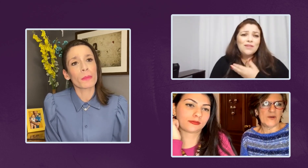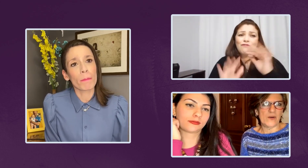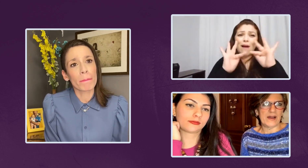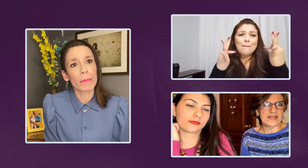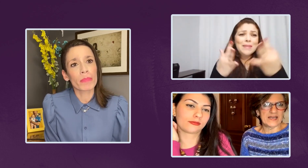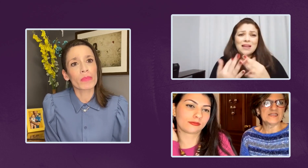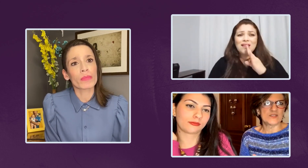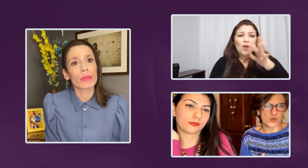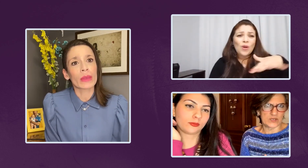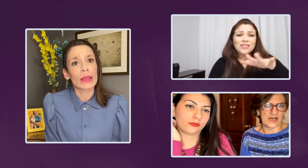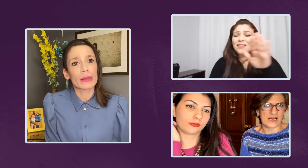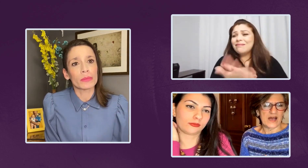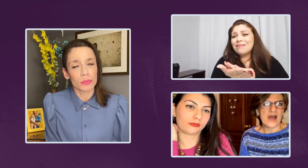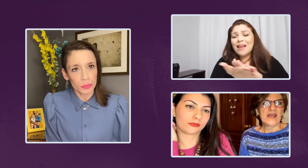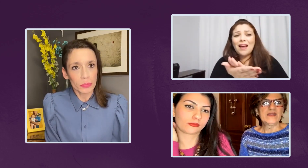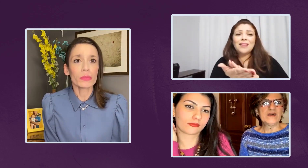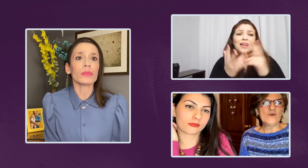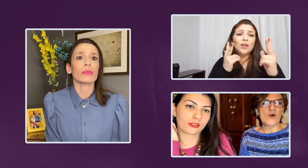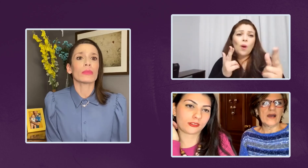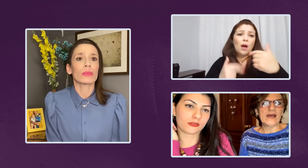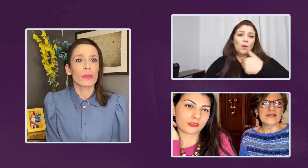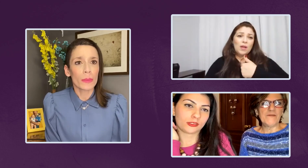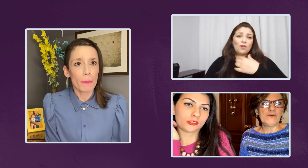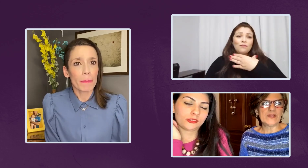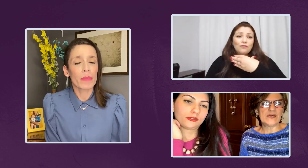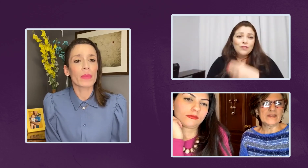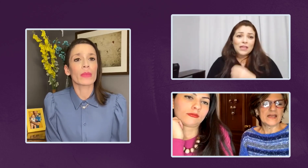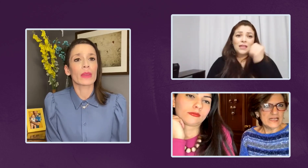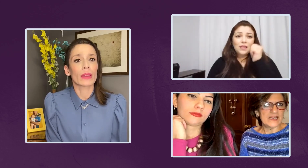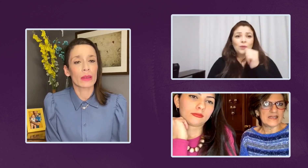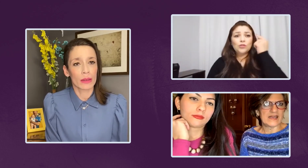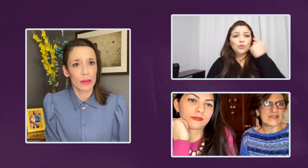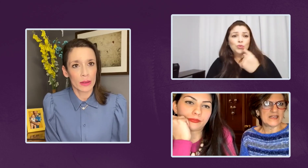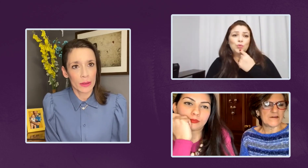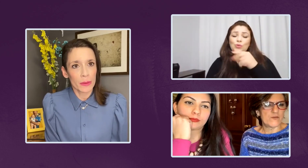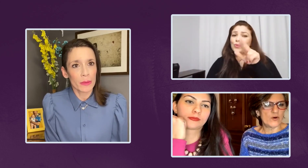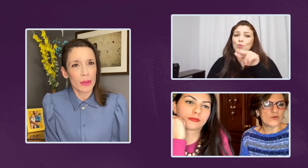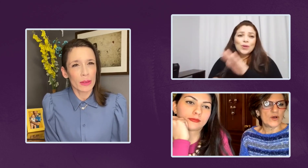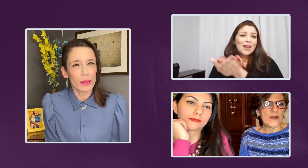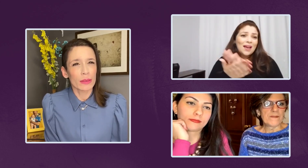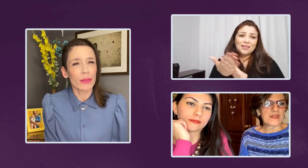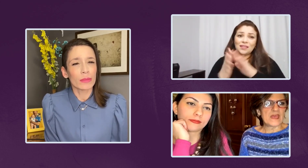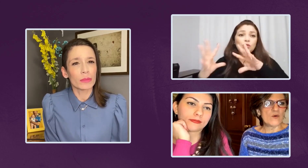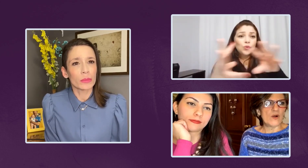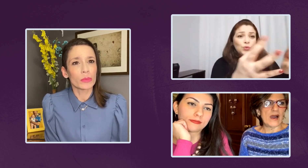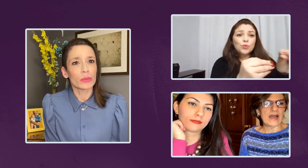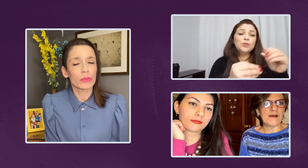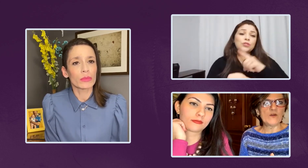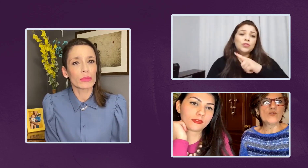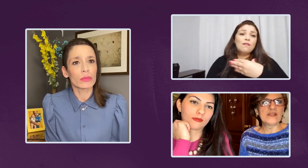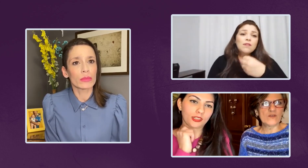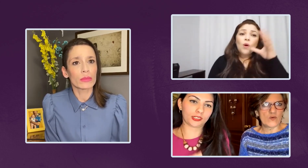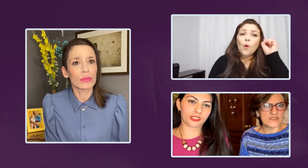tivesse uma criança surda. Então, na clínica da Fono, que eu